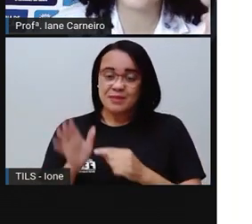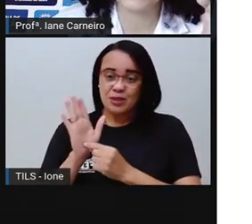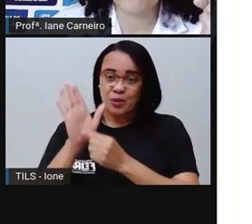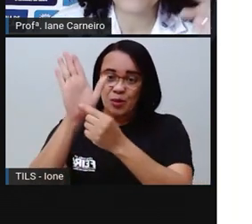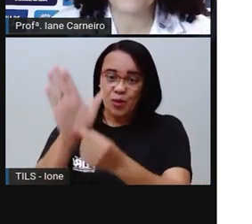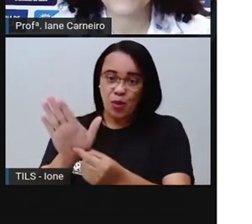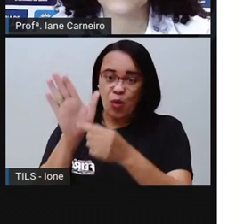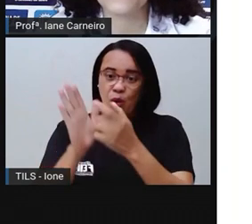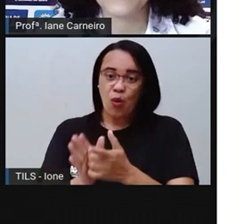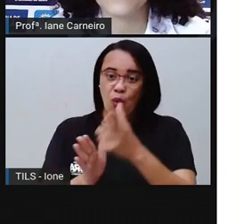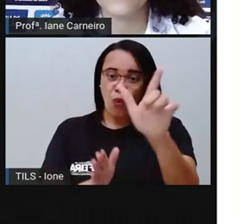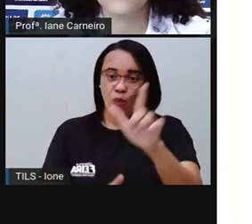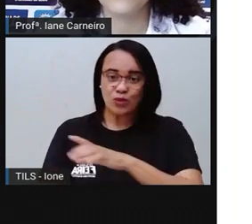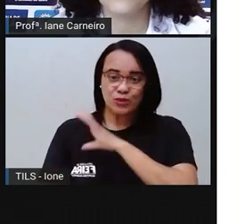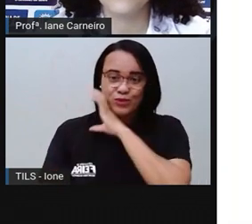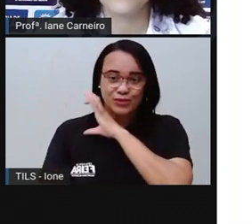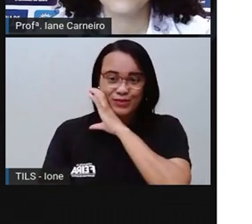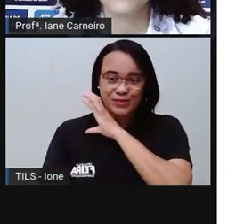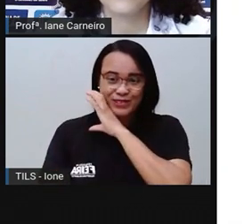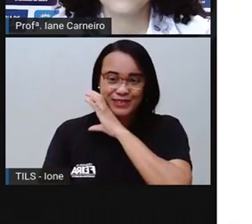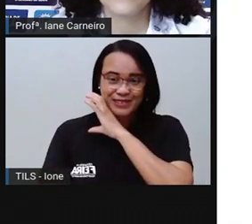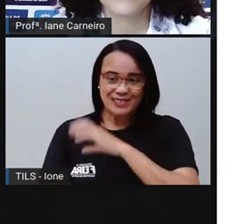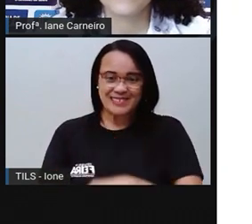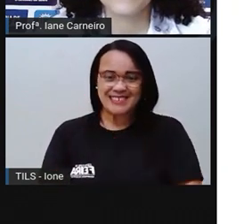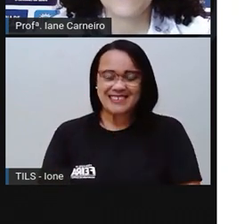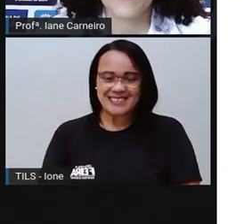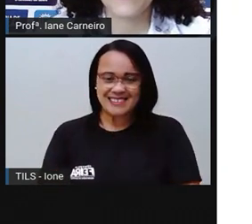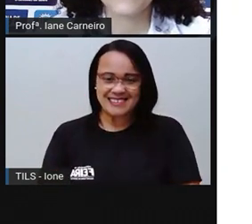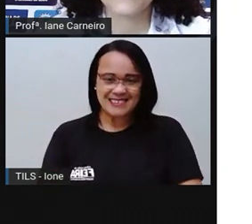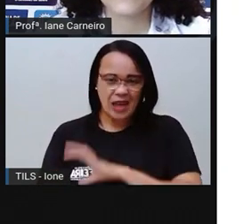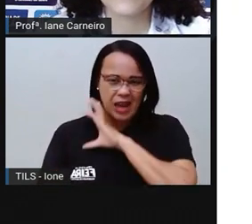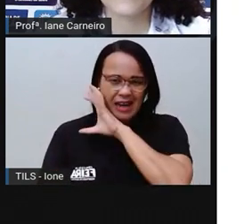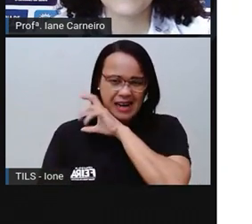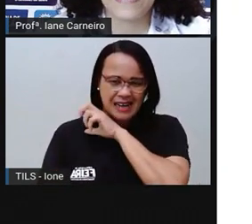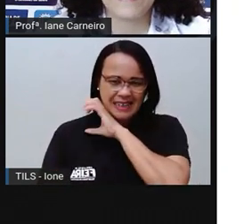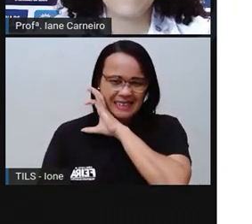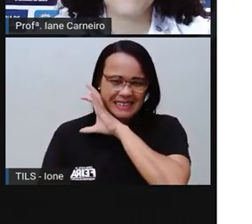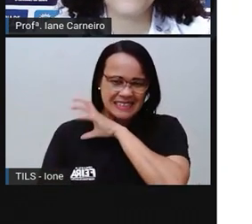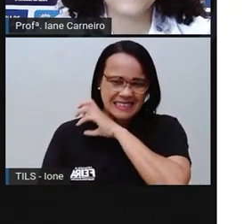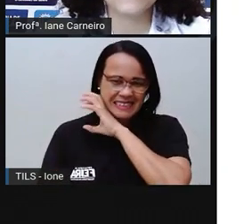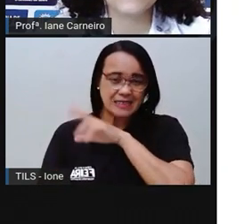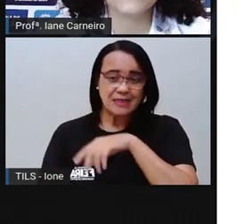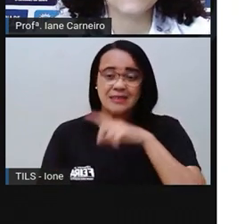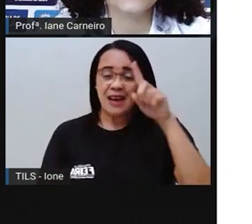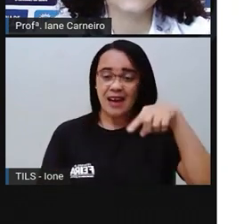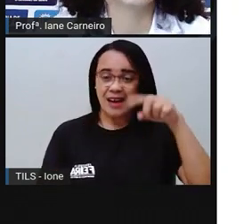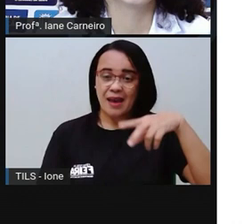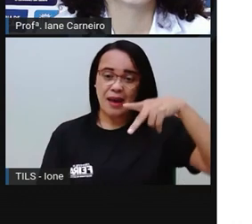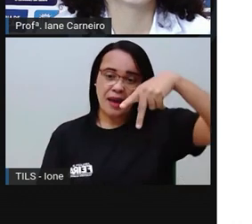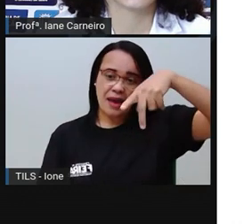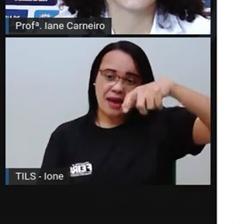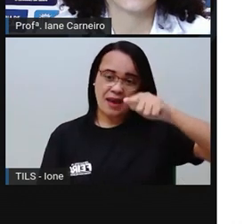outro animal que aparece também, ó. Que animal é esse? A pantera.